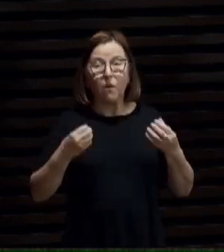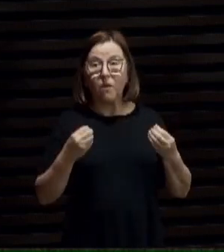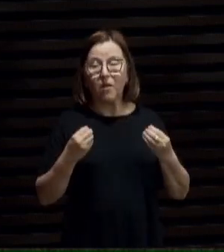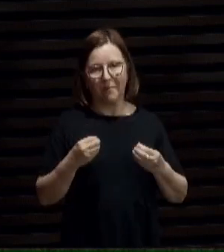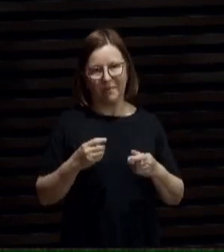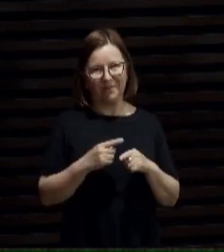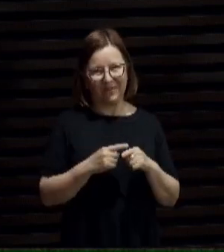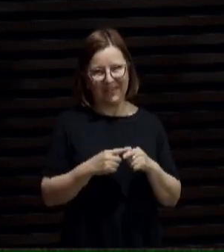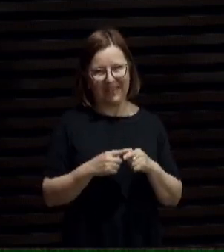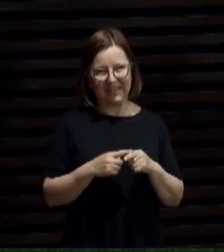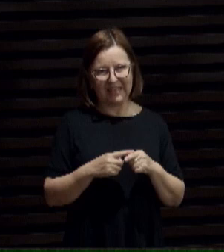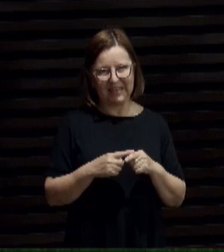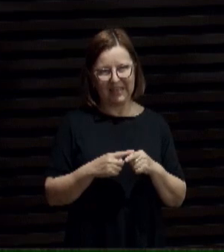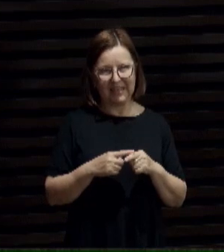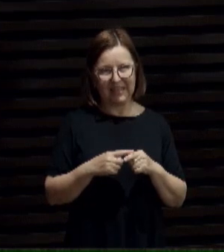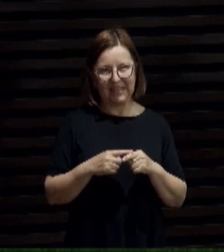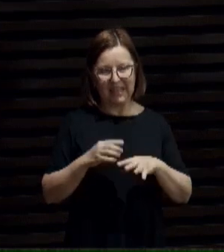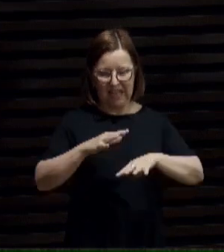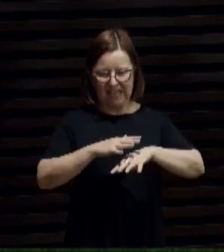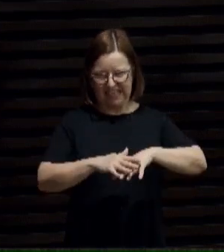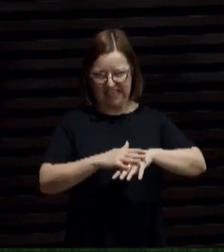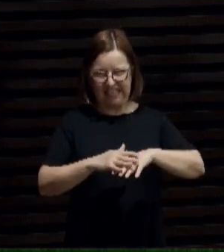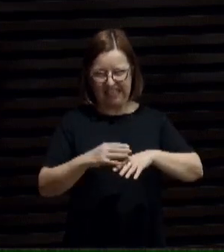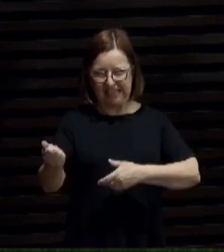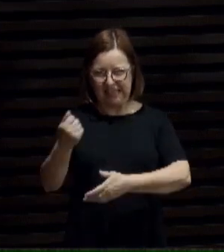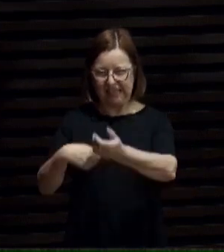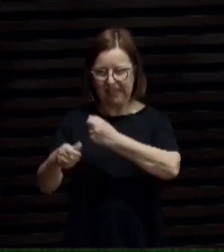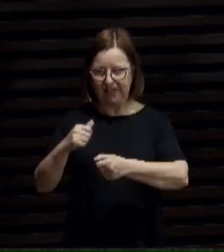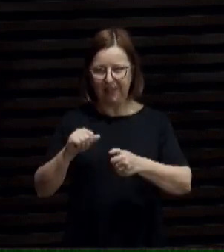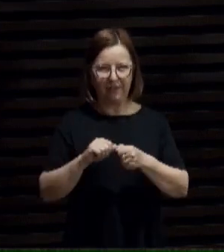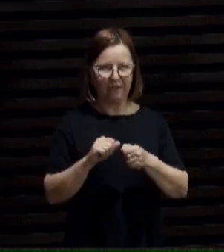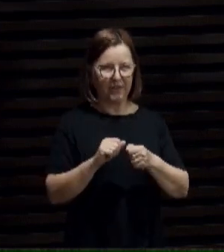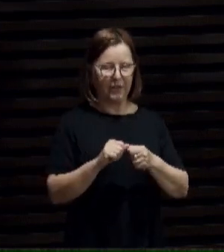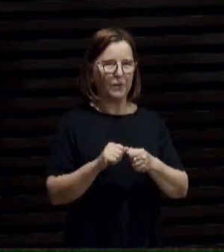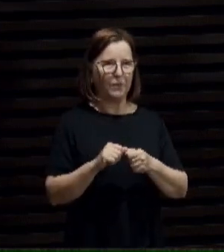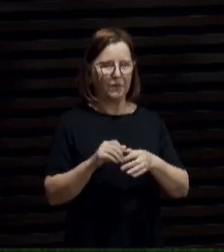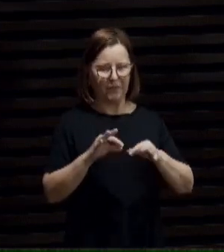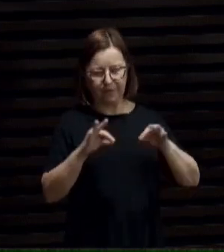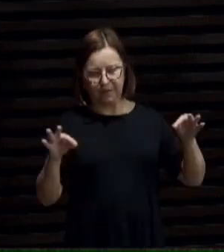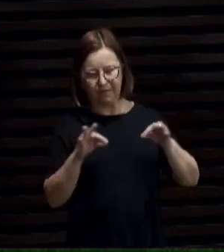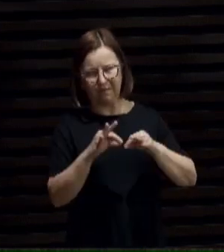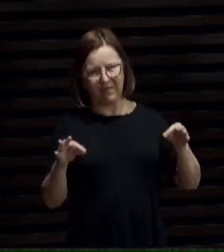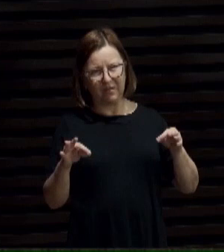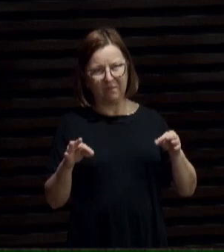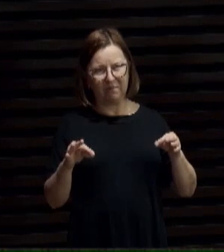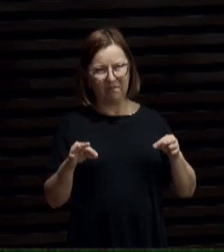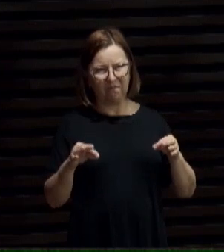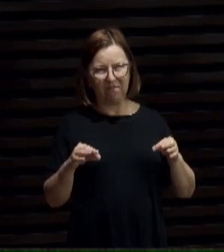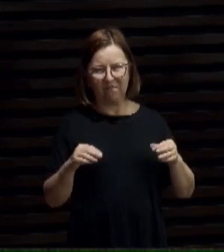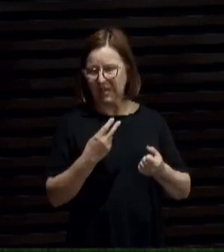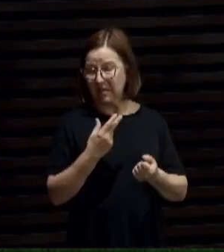porque aquelas redes eram feitas com uma fibra, um tecido que não suportaria